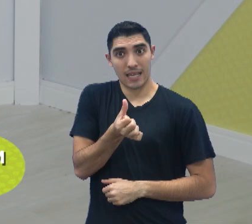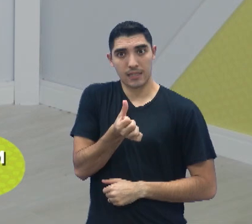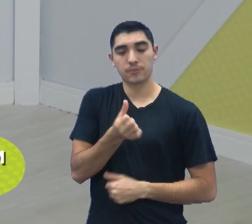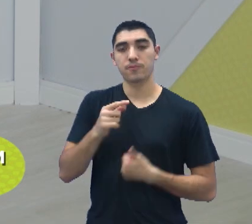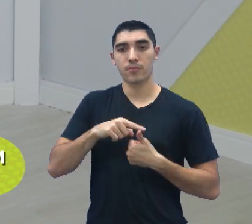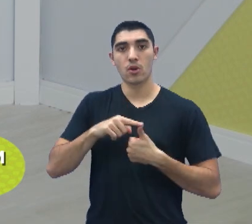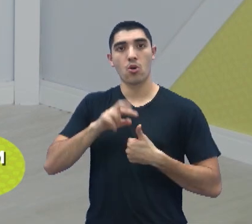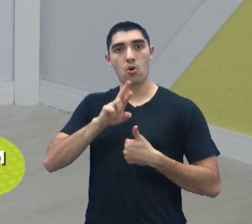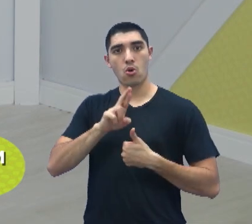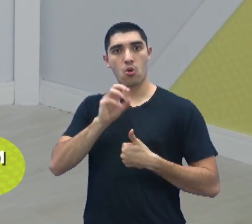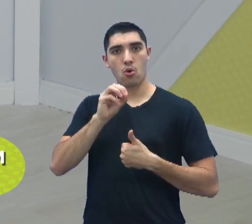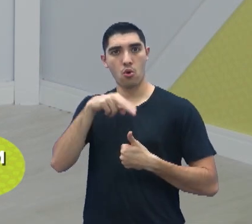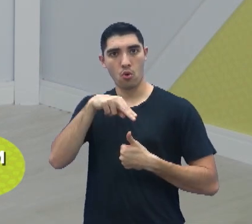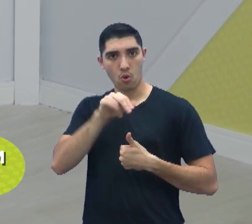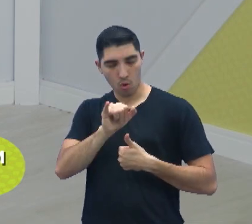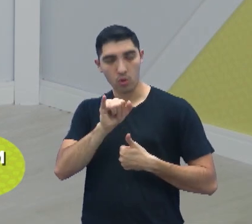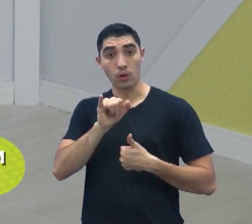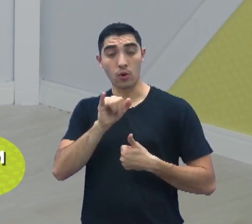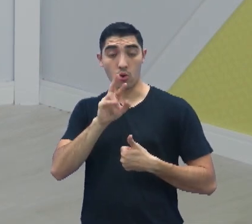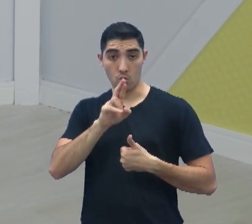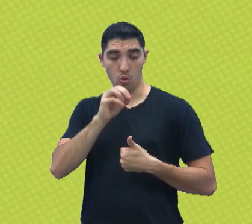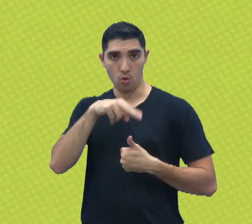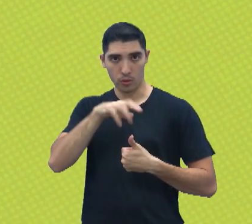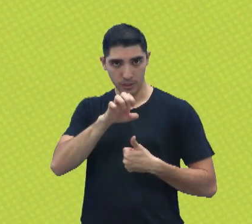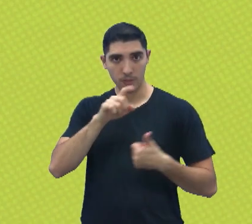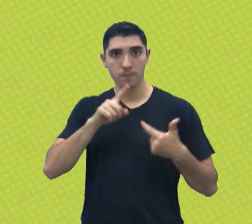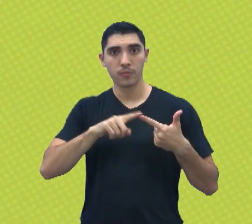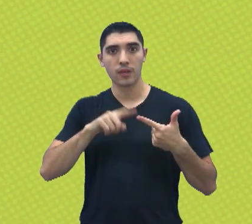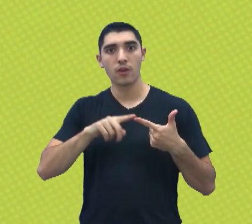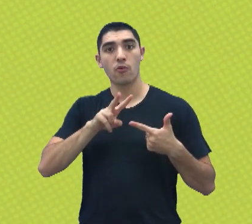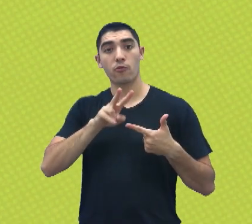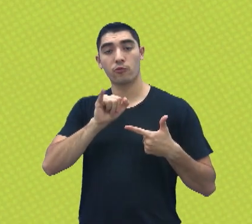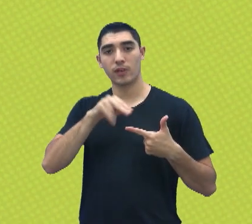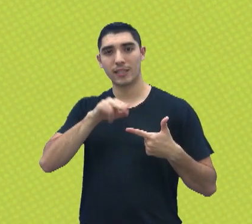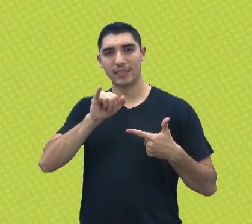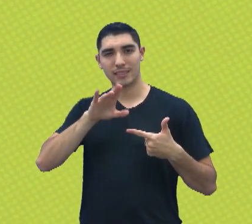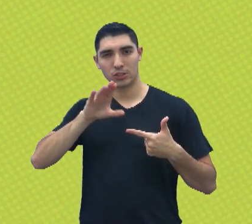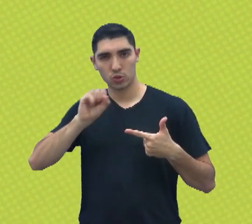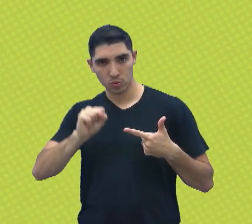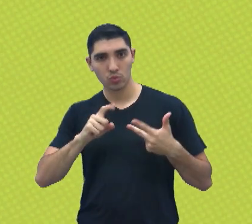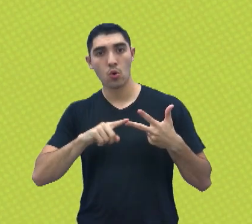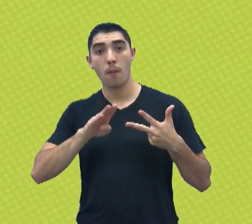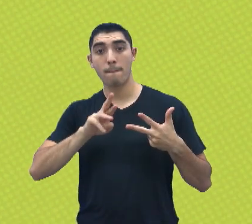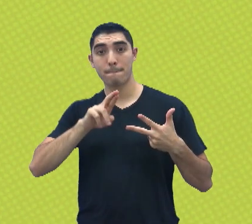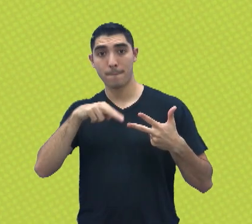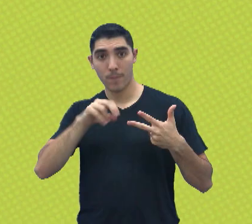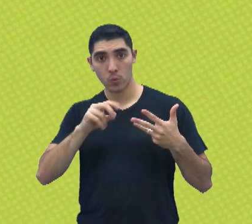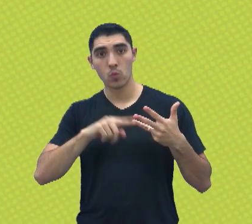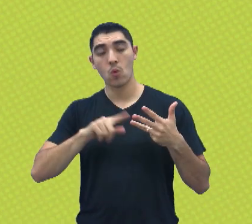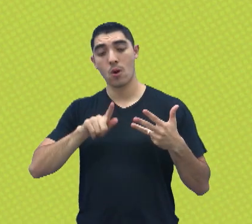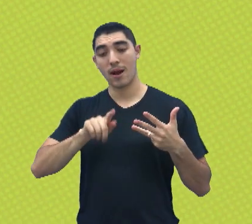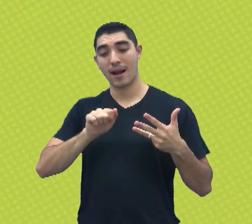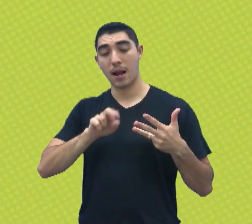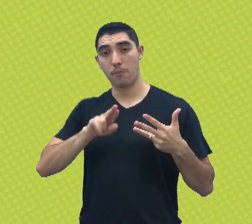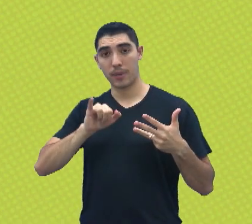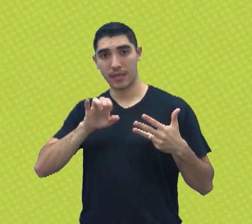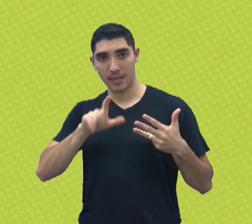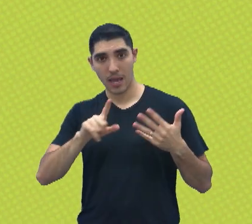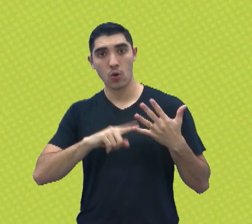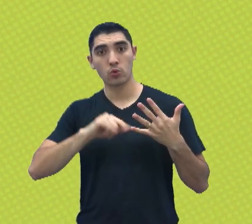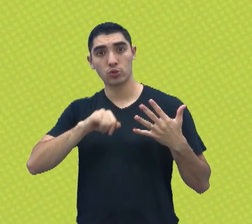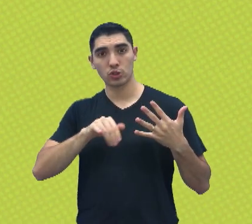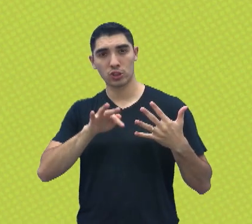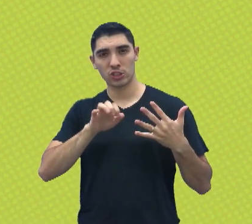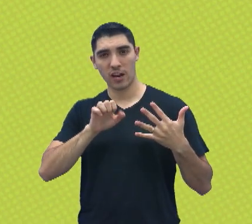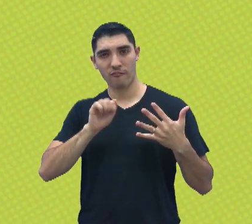atacante, o Vinícius Tacchini, o Bruno Camilo, o Gabriel Afonso, o Jefferson Lima e o Cristiano. O Cristiano é que tem o contrato mais longo.